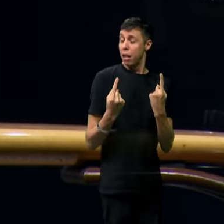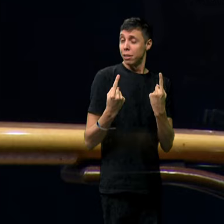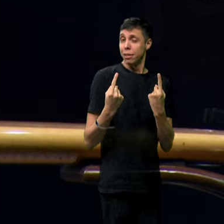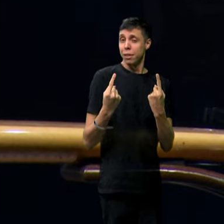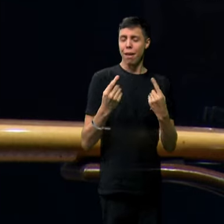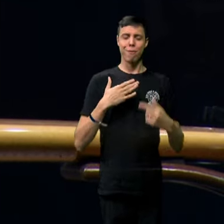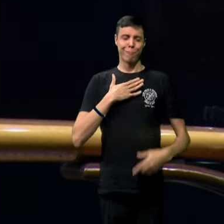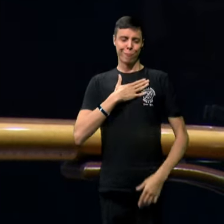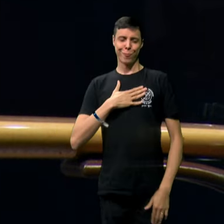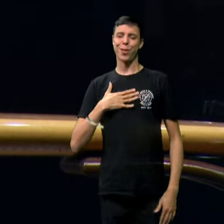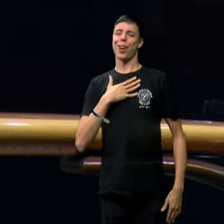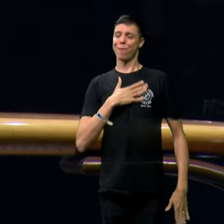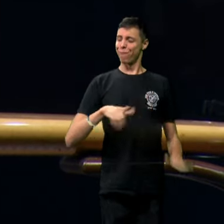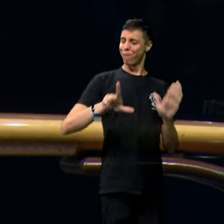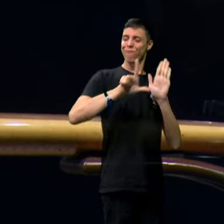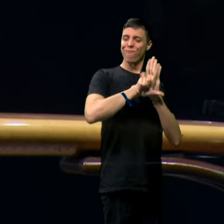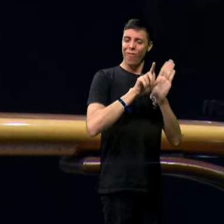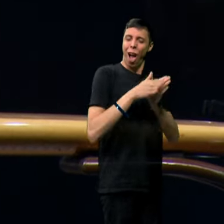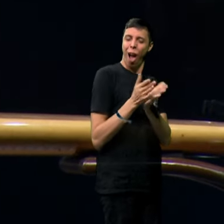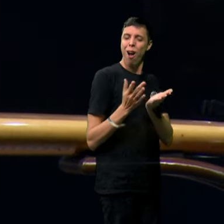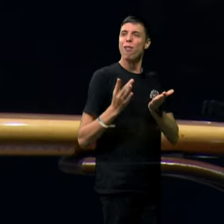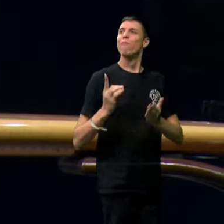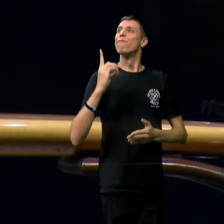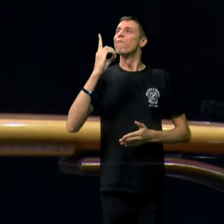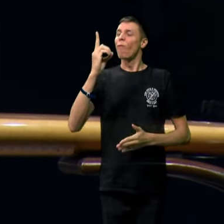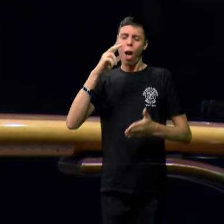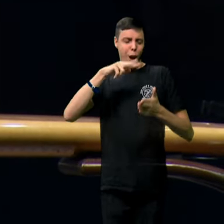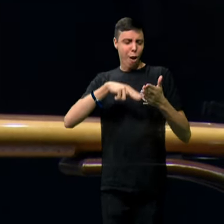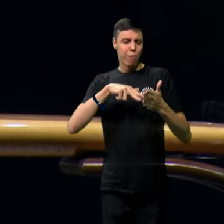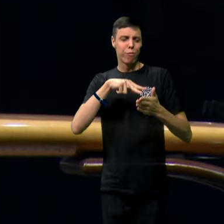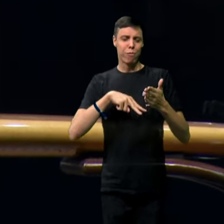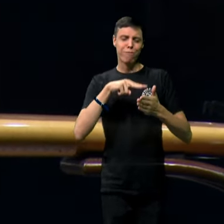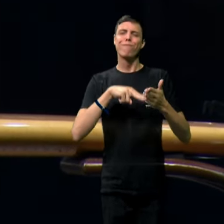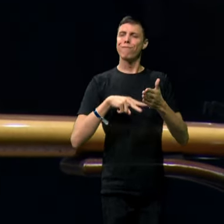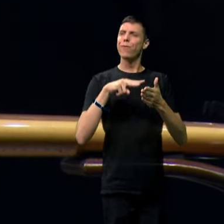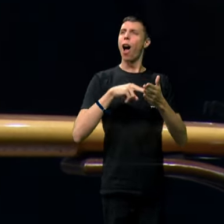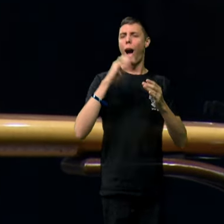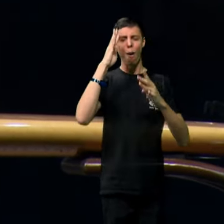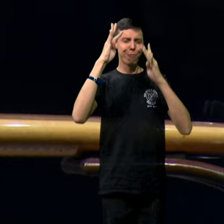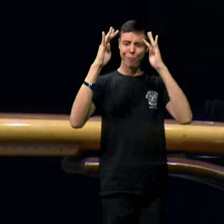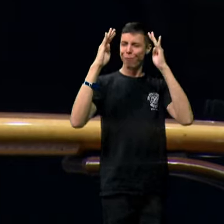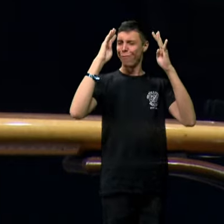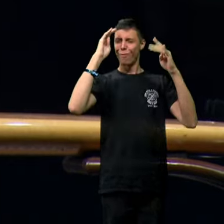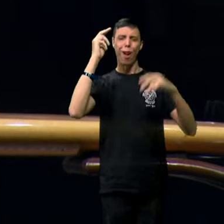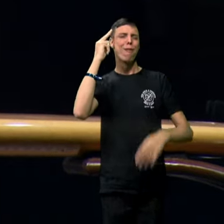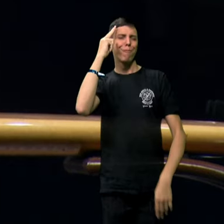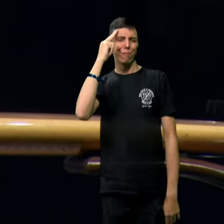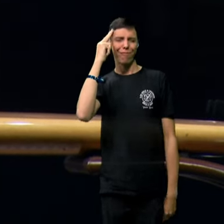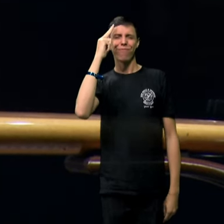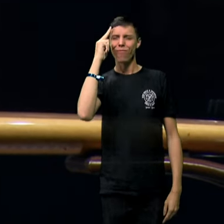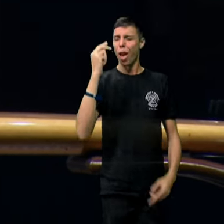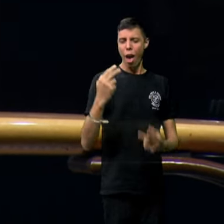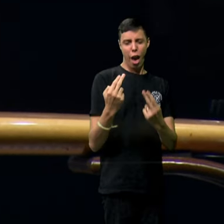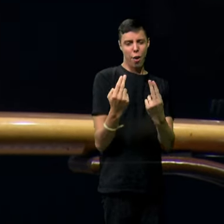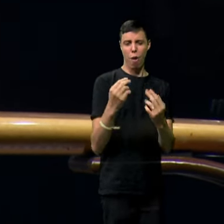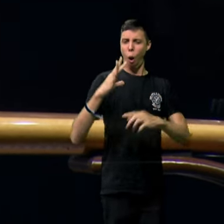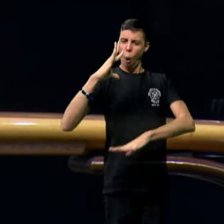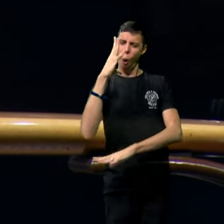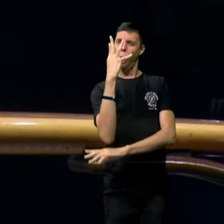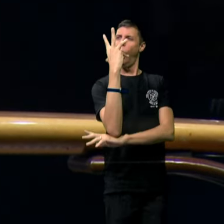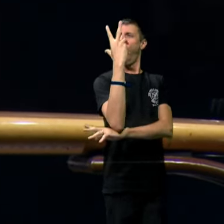prazer é meditar na lei do Senhor, e na sua lei, medita de dia e de noite. Ele é como árvore